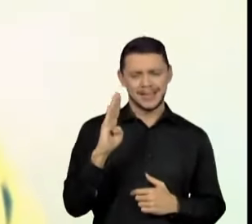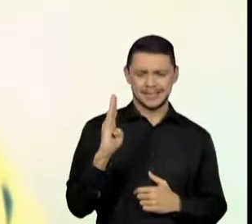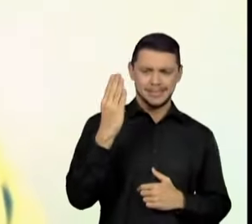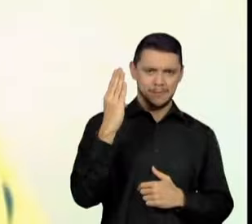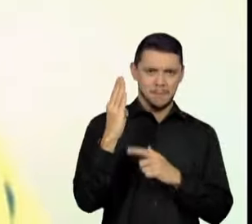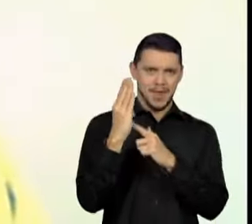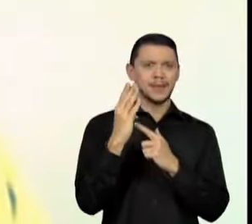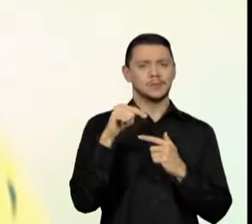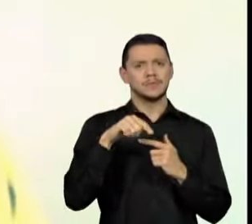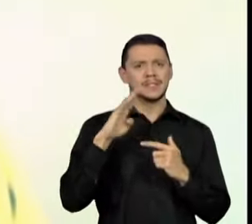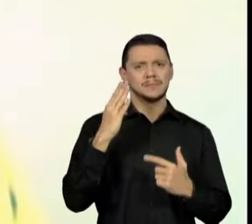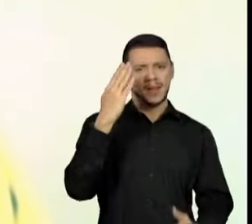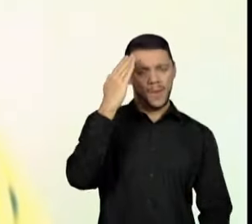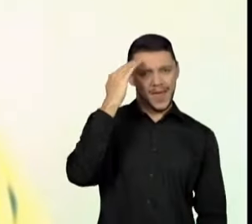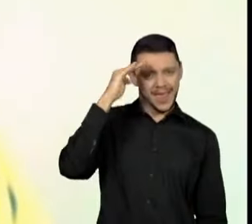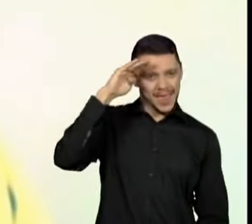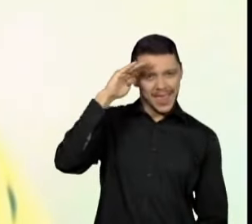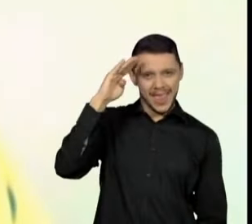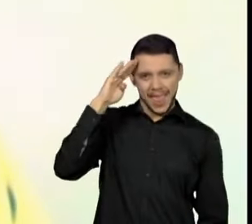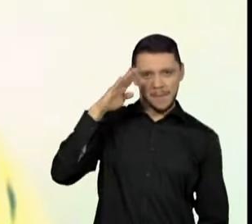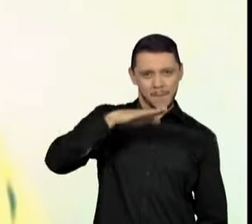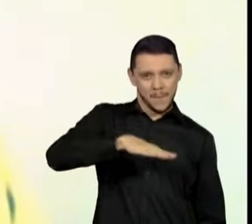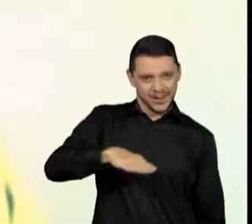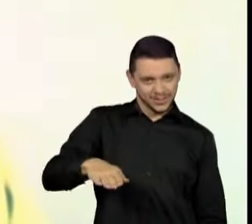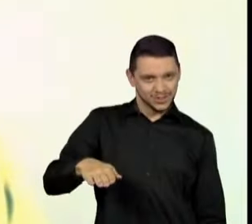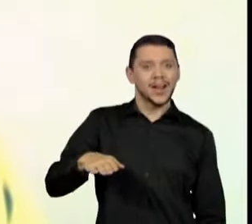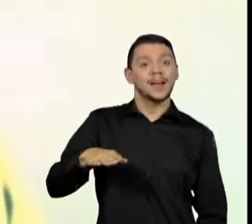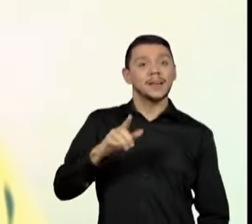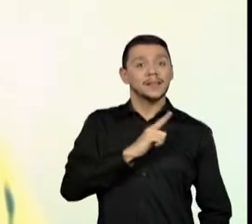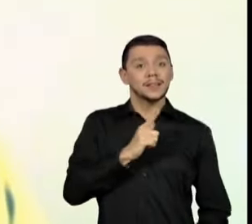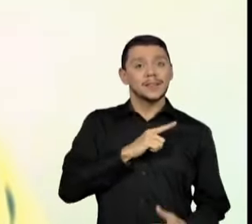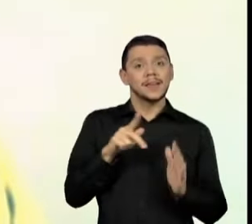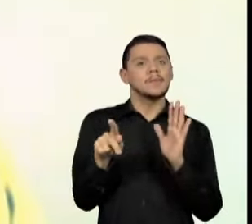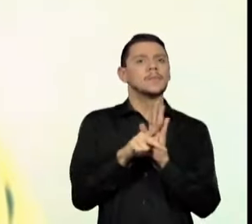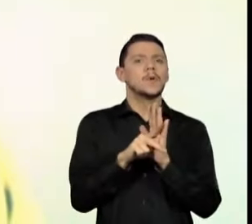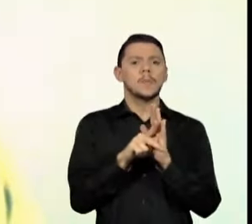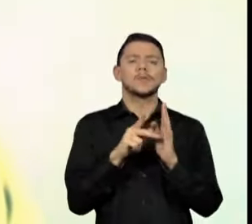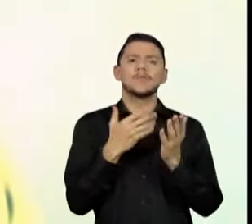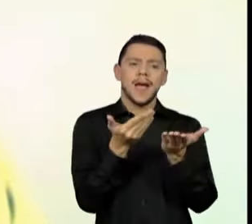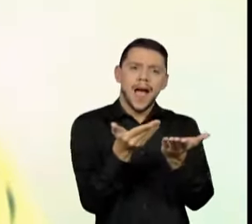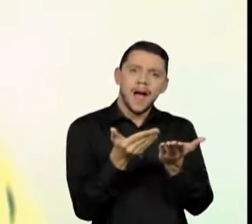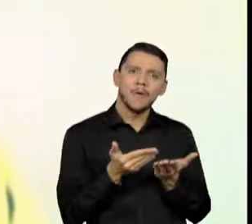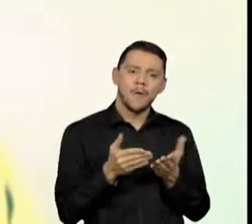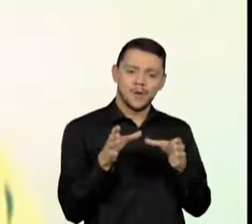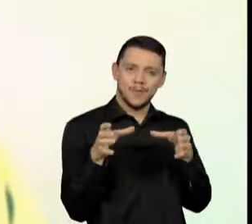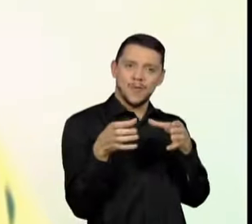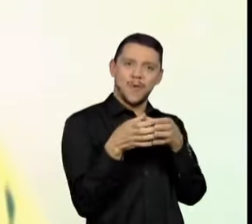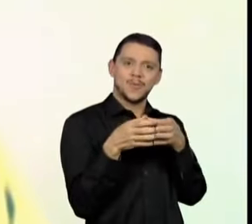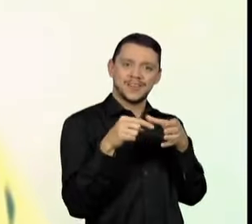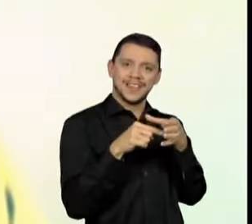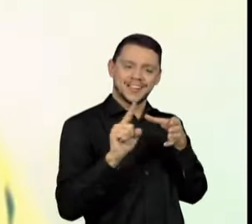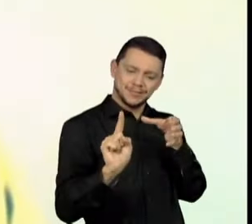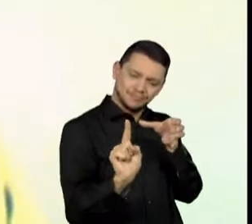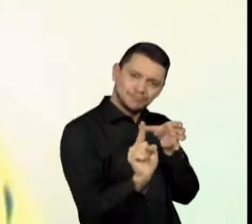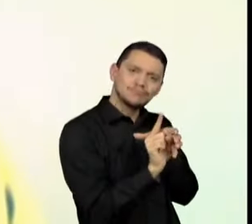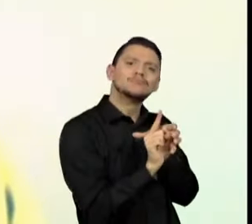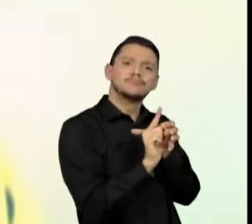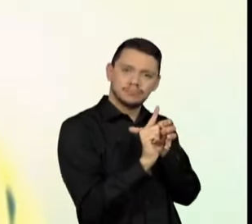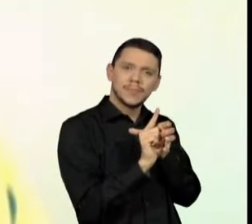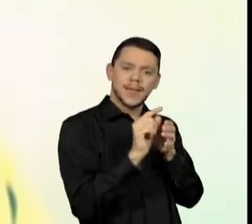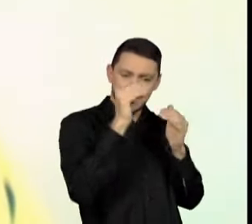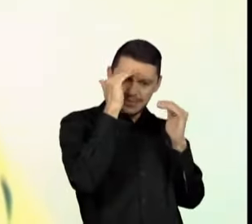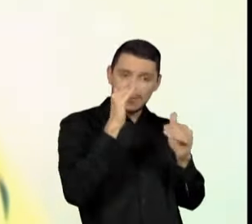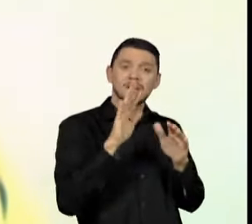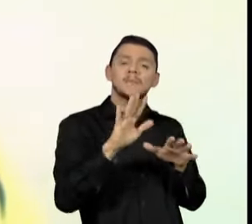espelho de Iemanjá, que é o espelho que acolhe a comunidade. Iemanjá é aquela que cria, né? Aquela que